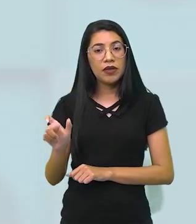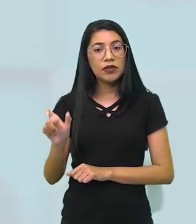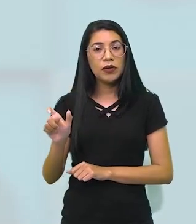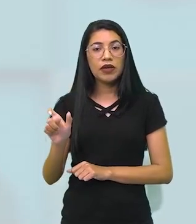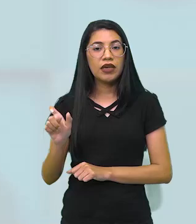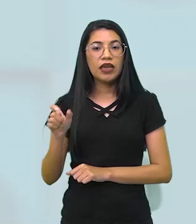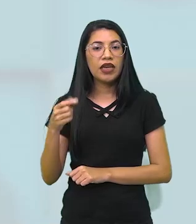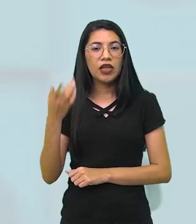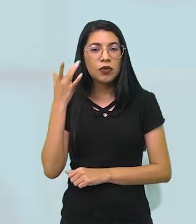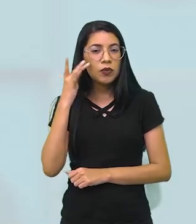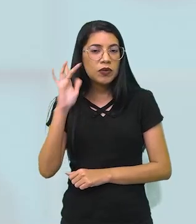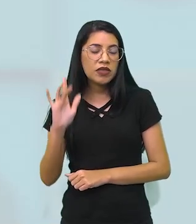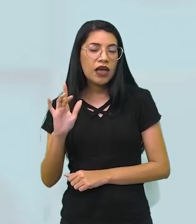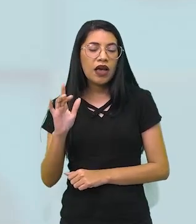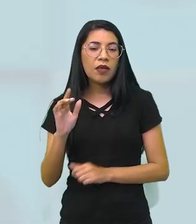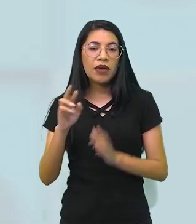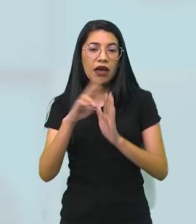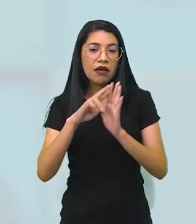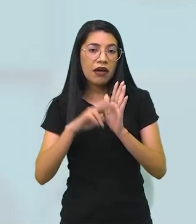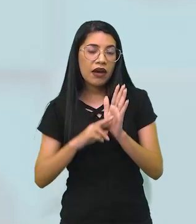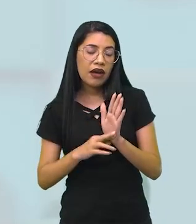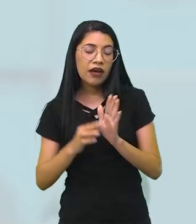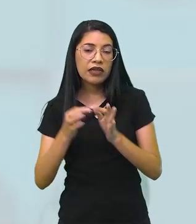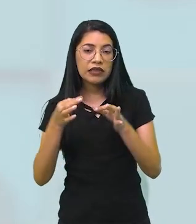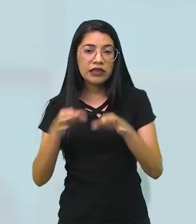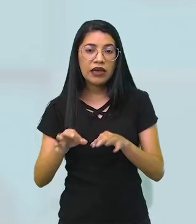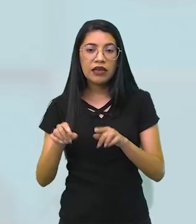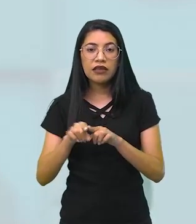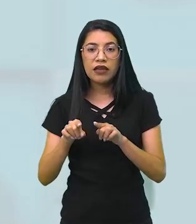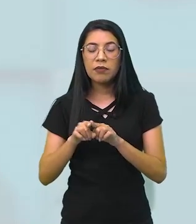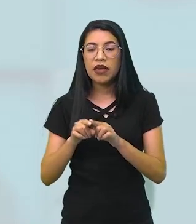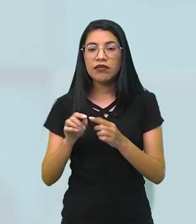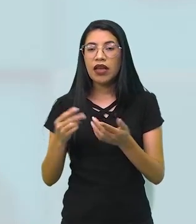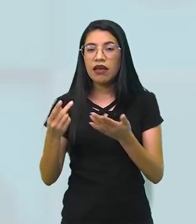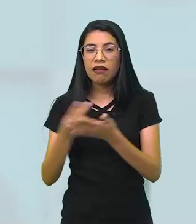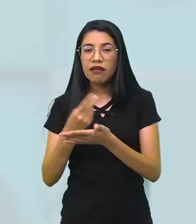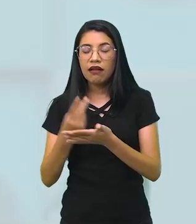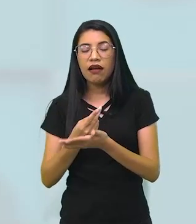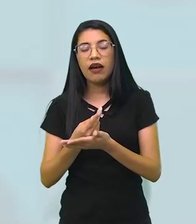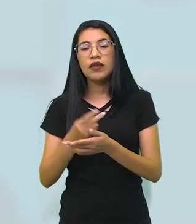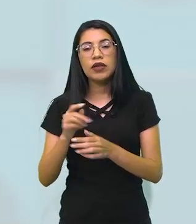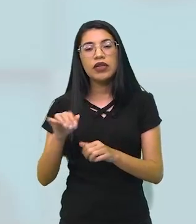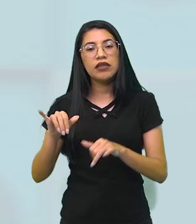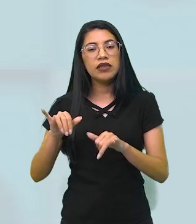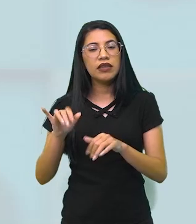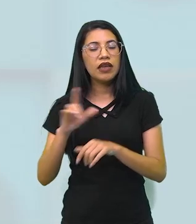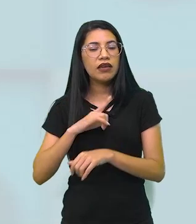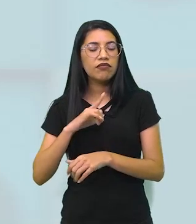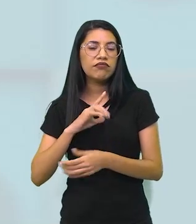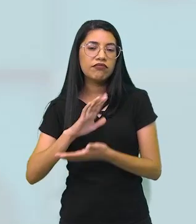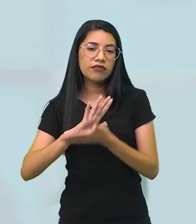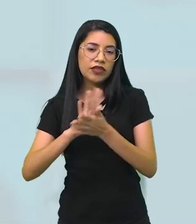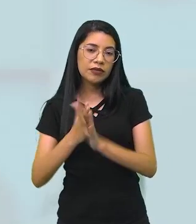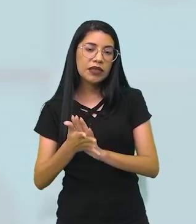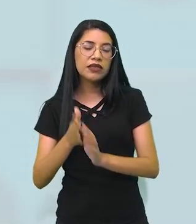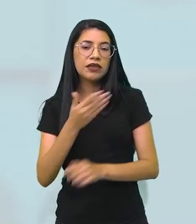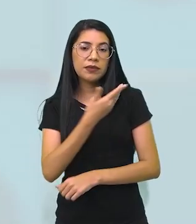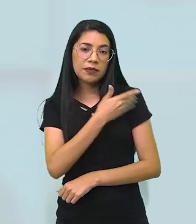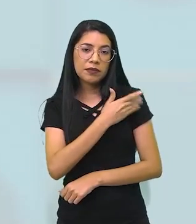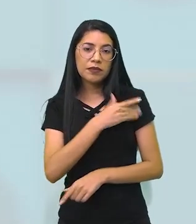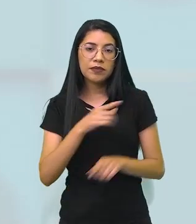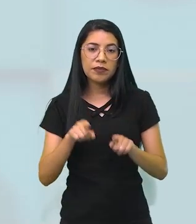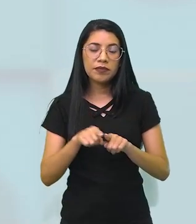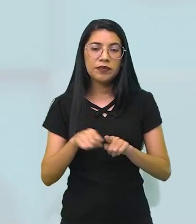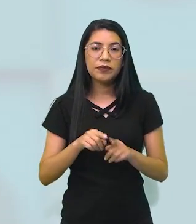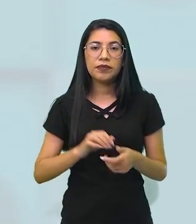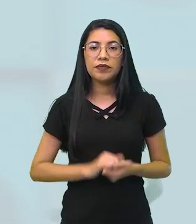da Norma culta ou falam ou escrevem distante da Norma culta e sofrem esse tipo de preconceito Tá bom vamos dar